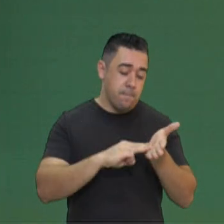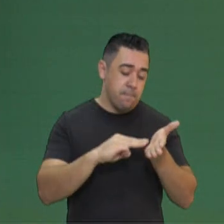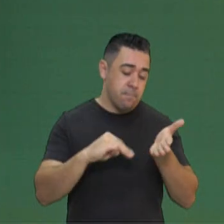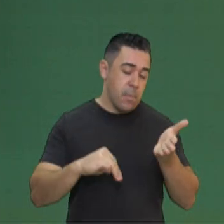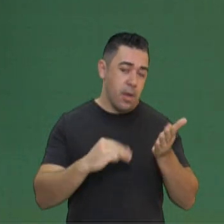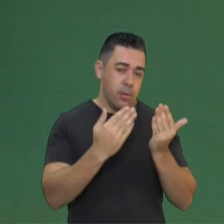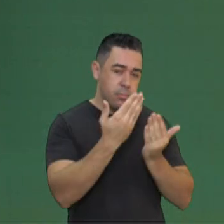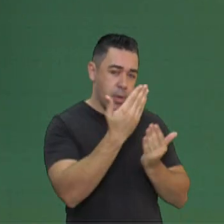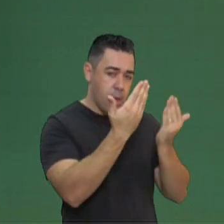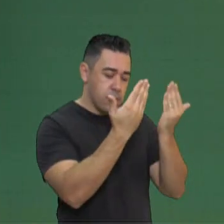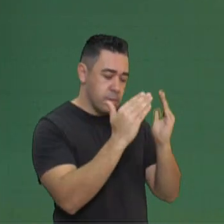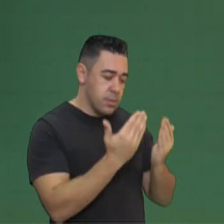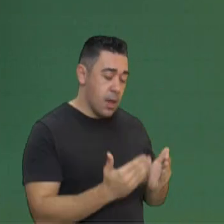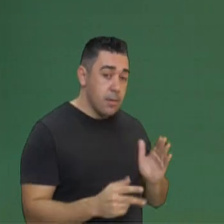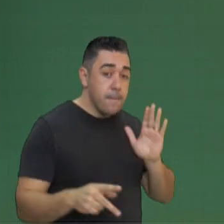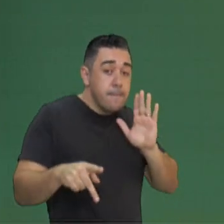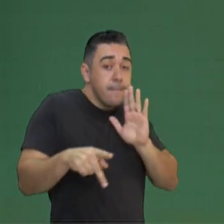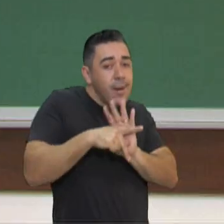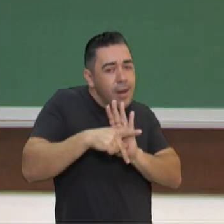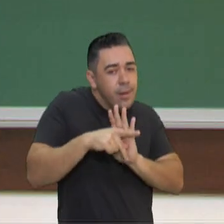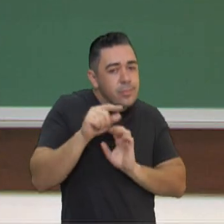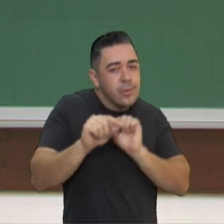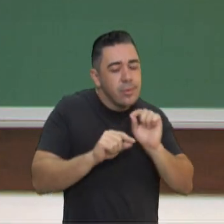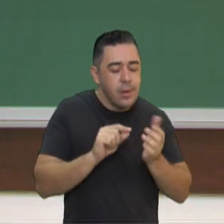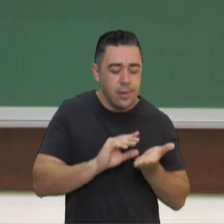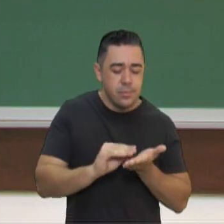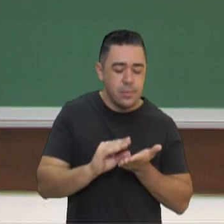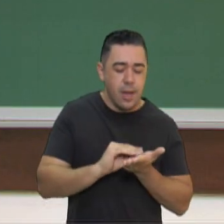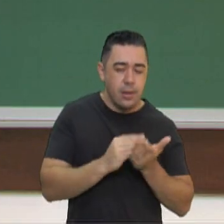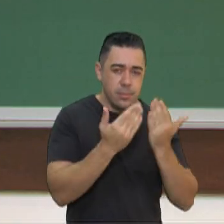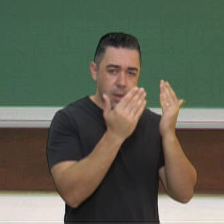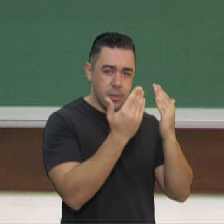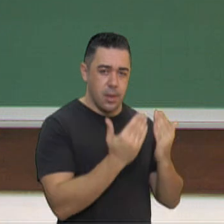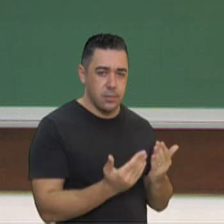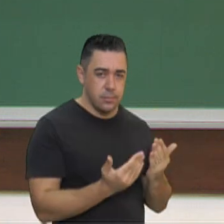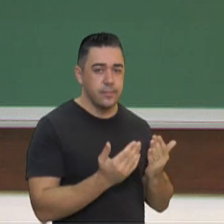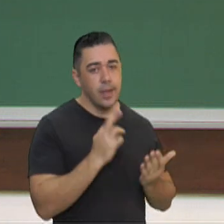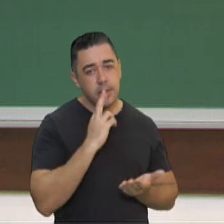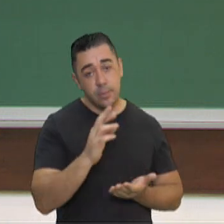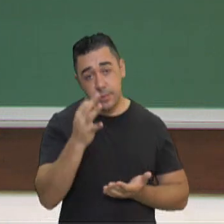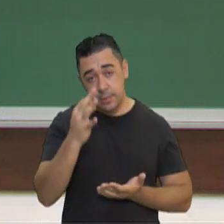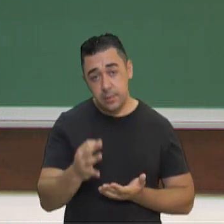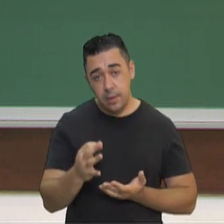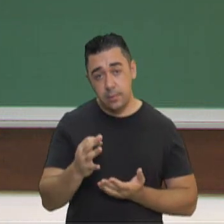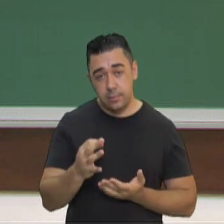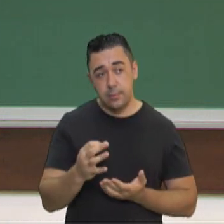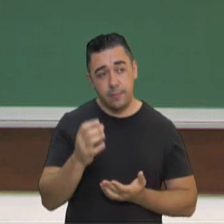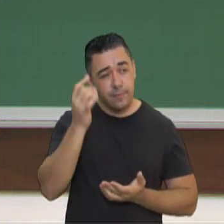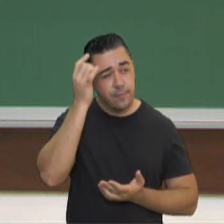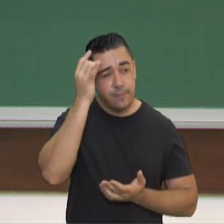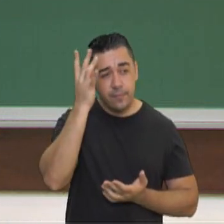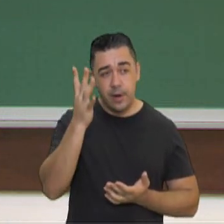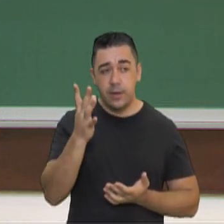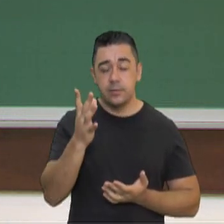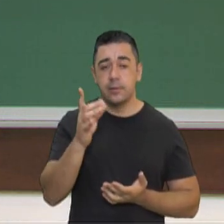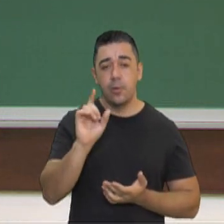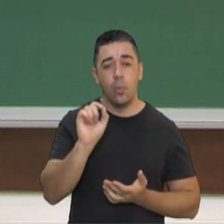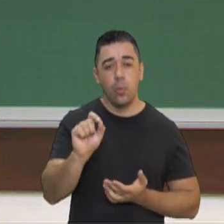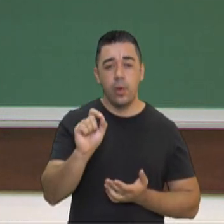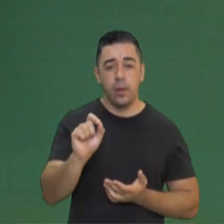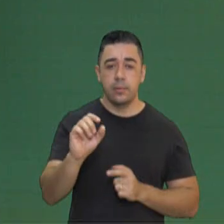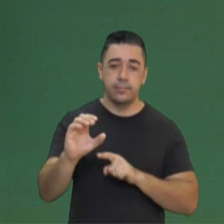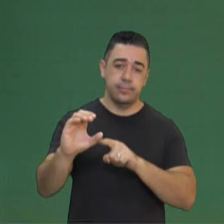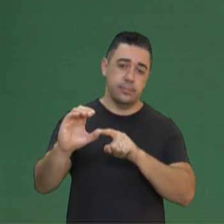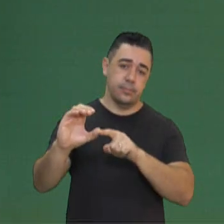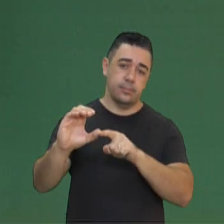de análise, métodos próprios, né, para coletar esses dados. Então, a resposta correta estava bem fácil, né?